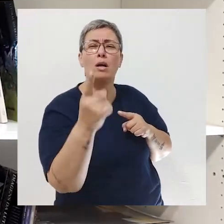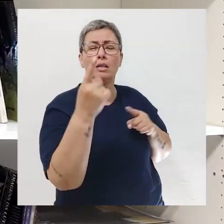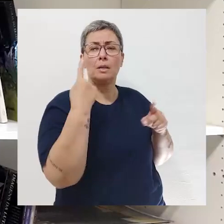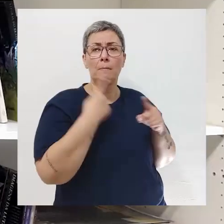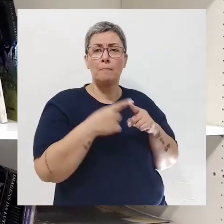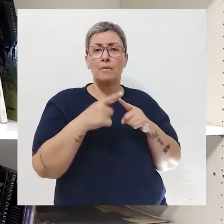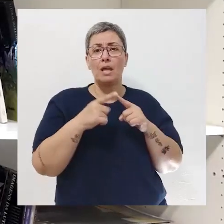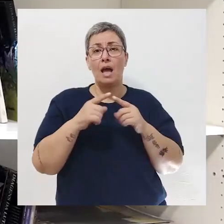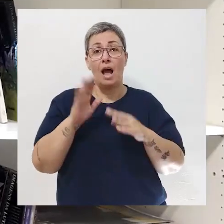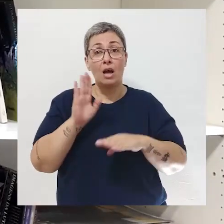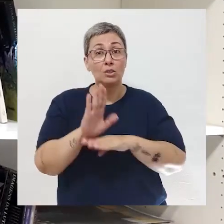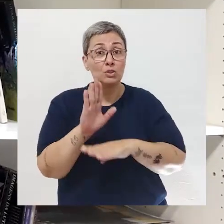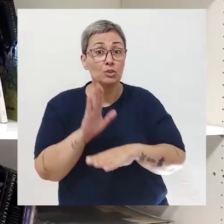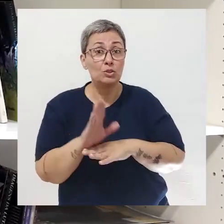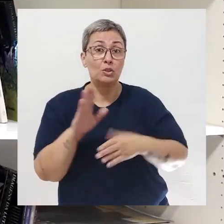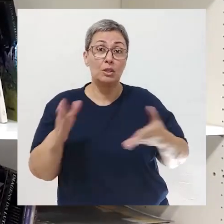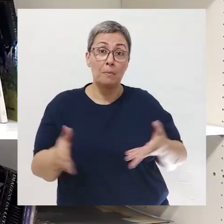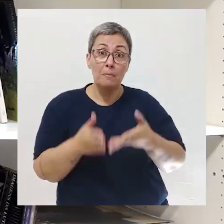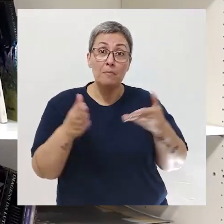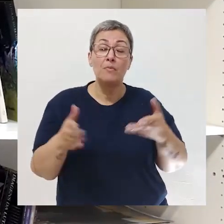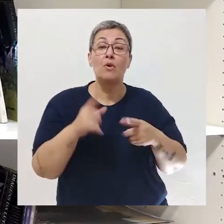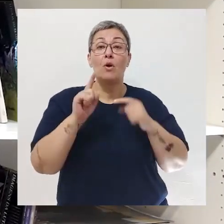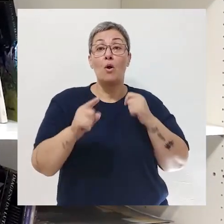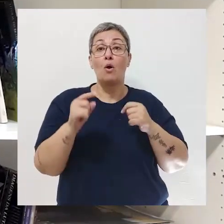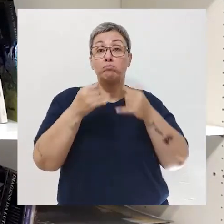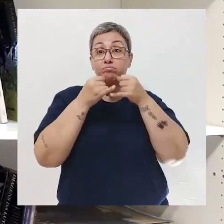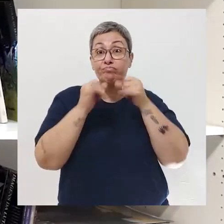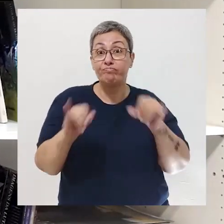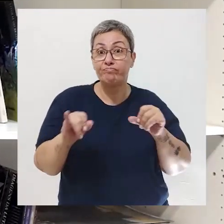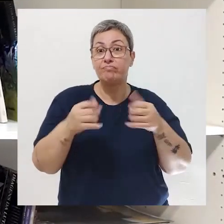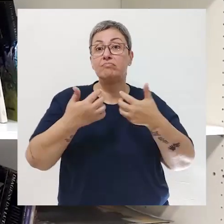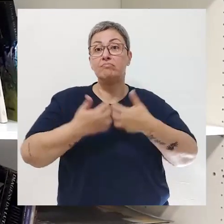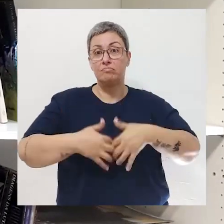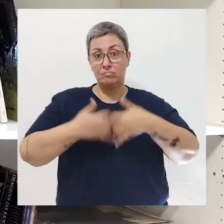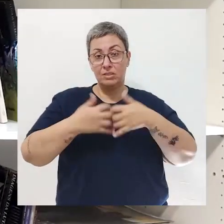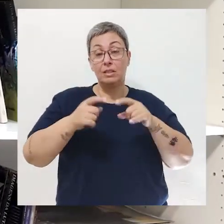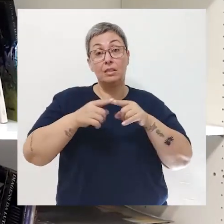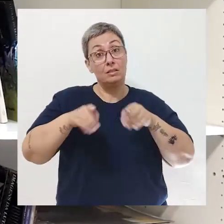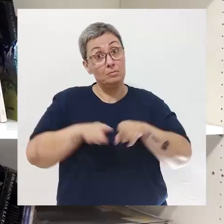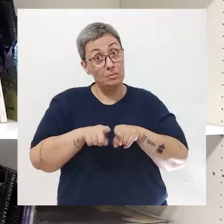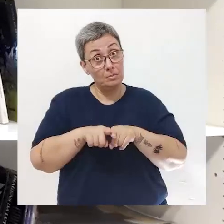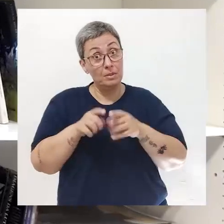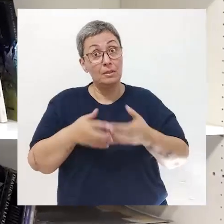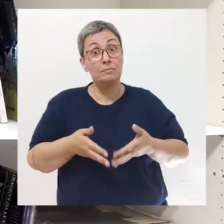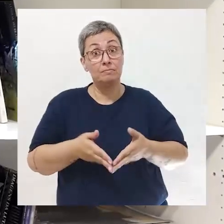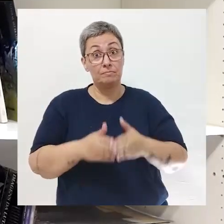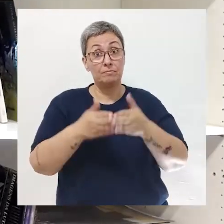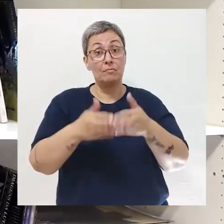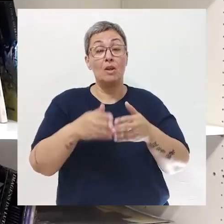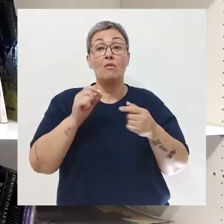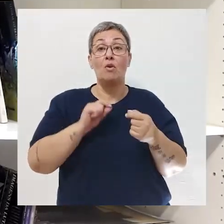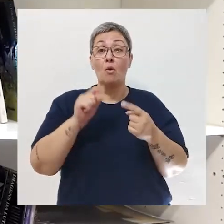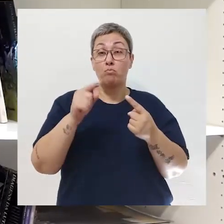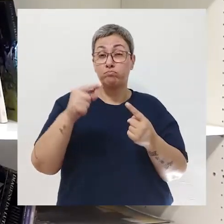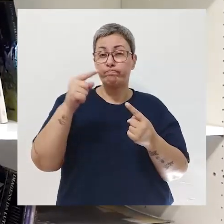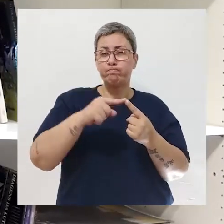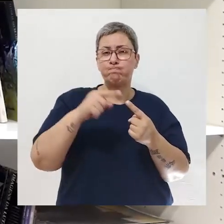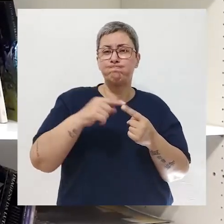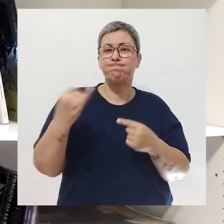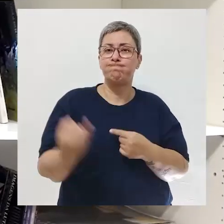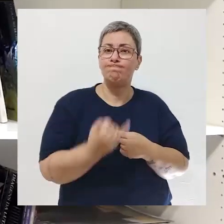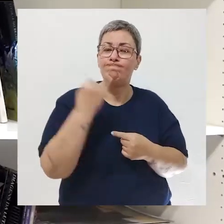extensões, favorecem a produção de energia elétrica e também a navegação. Um aspecto importante da